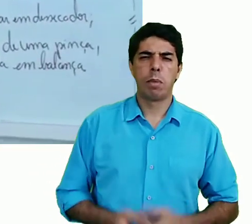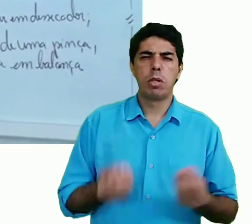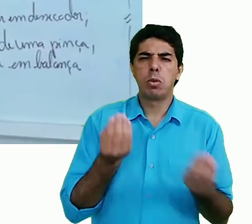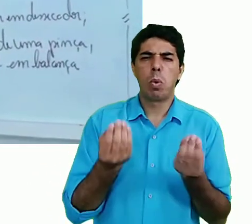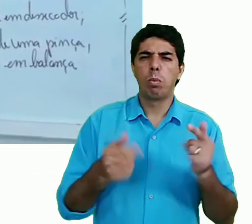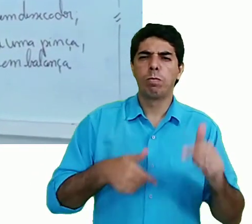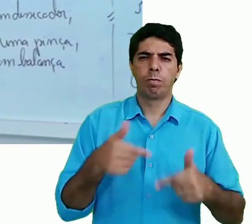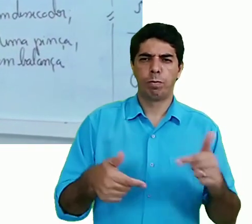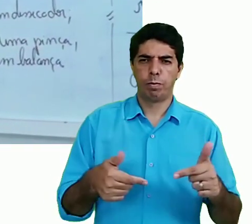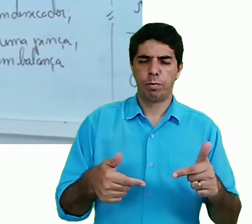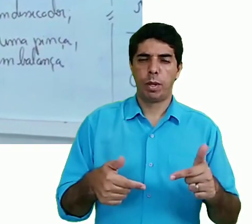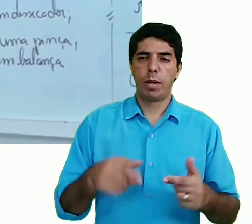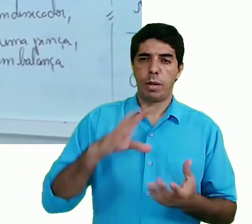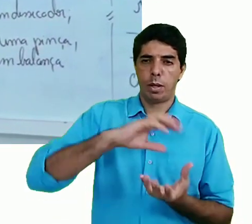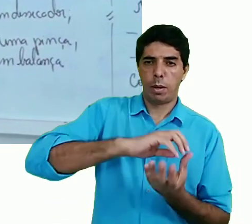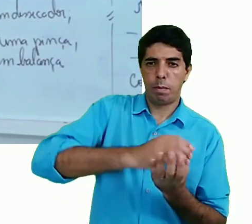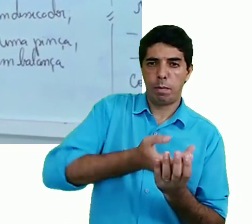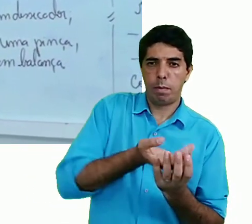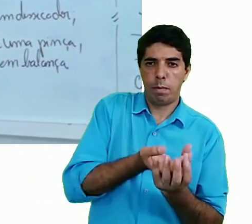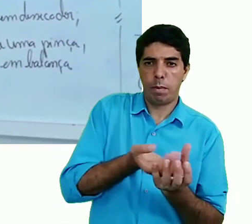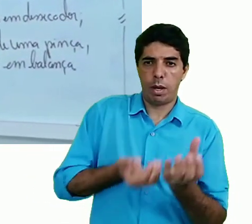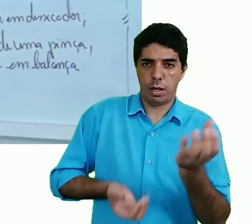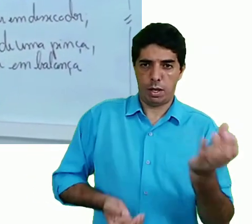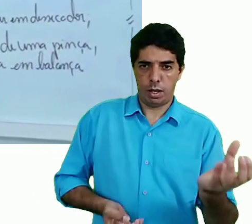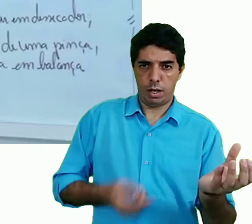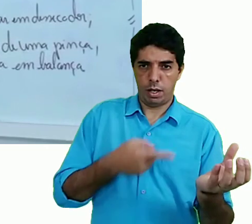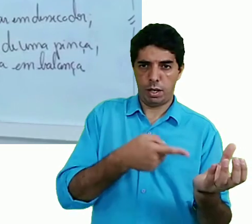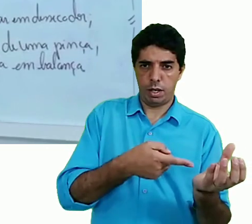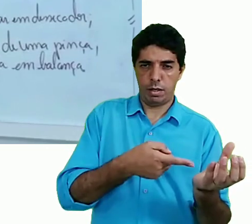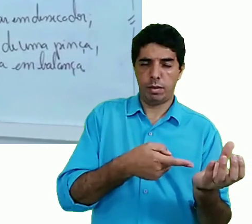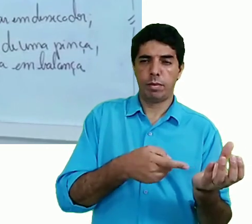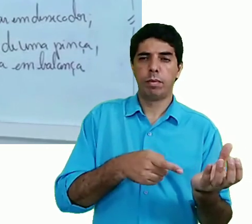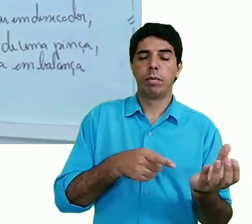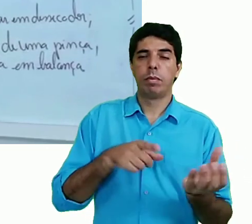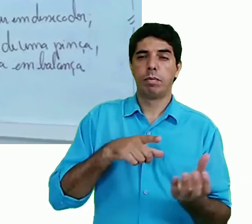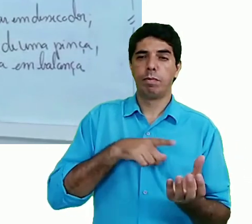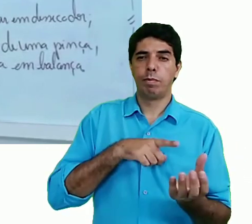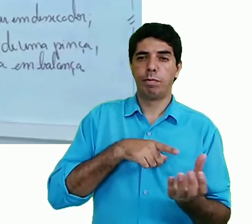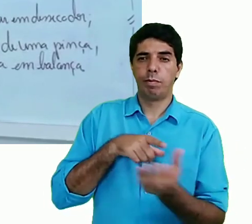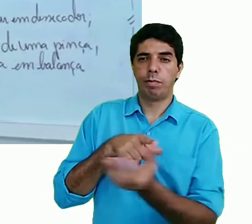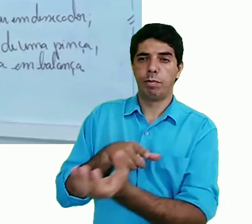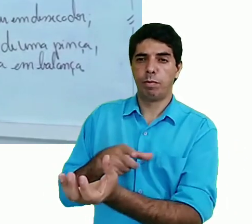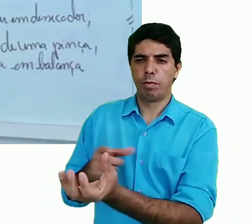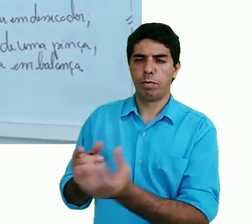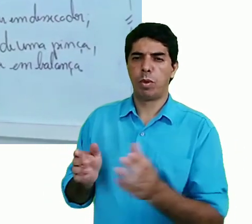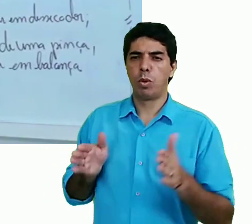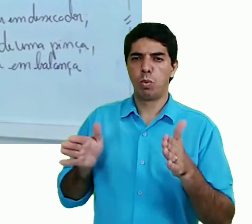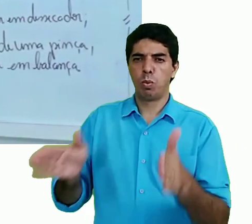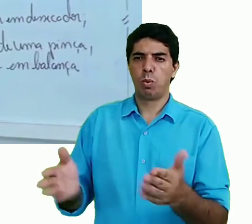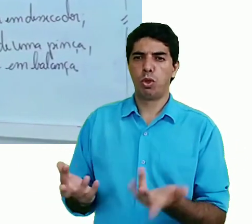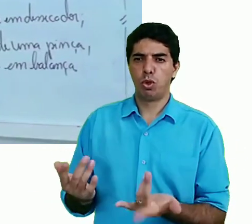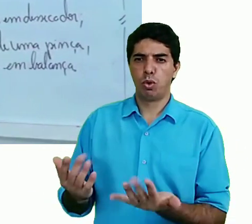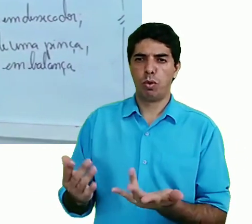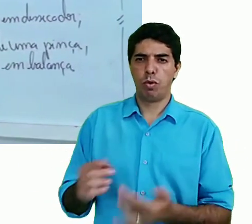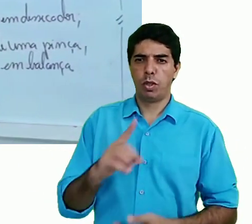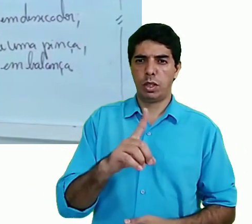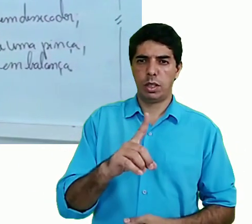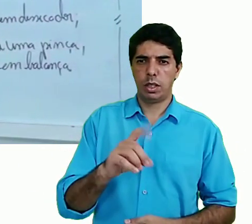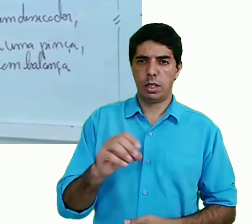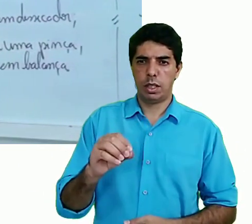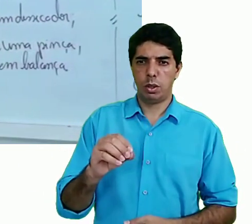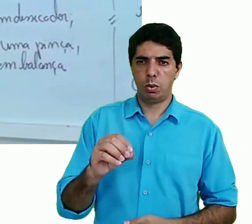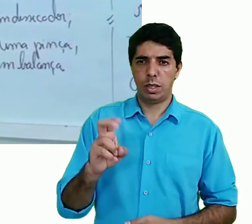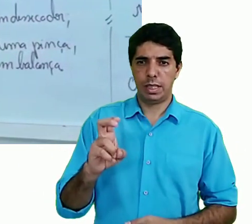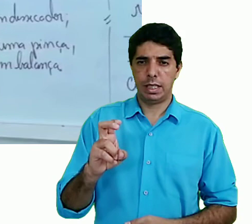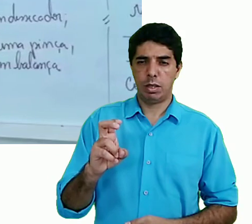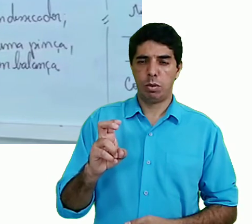primeiramente tarar essa cápsula de porcelana e aí levar para uma estufa de 100 a 105 graus por 30